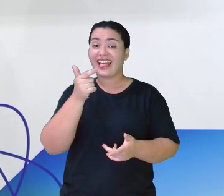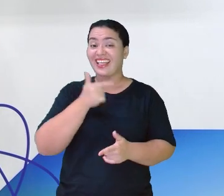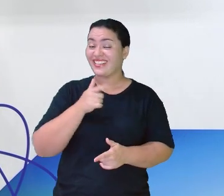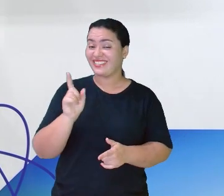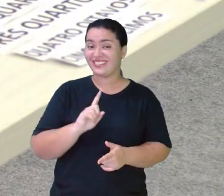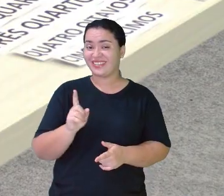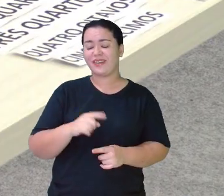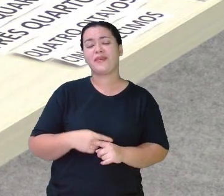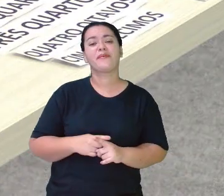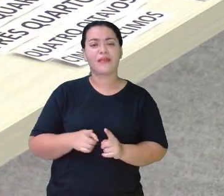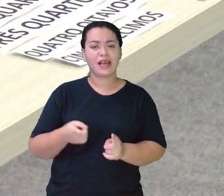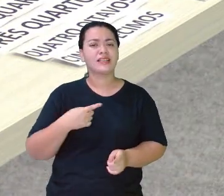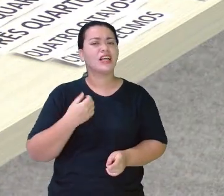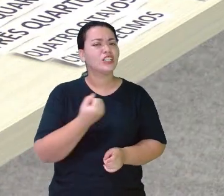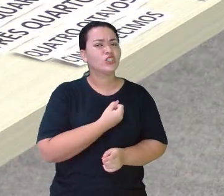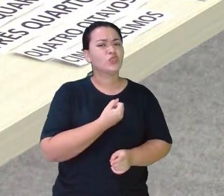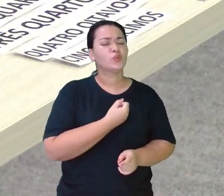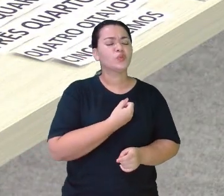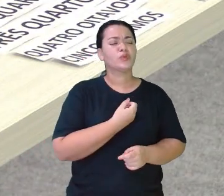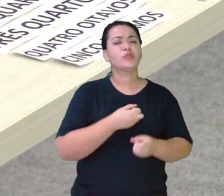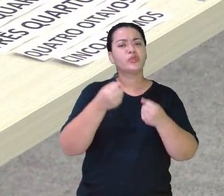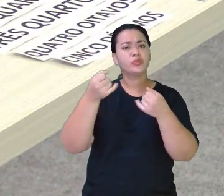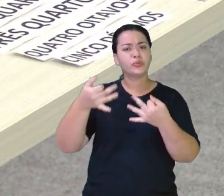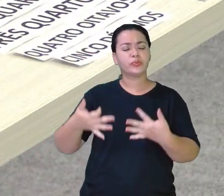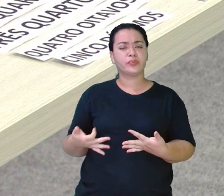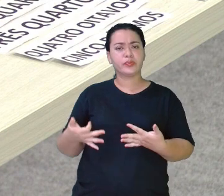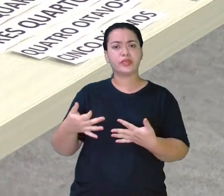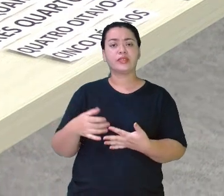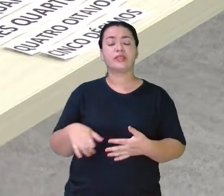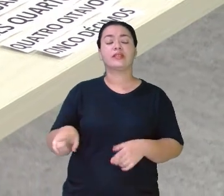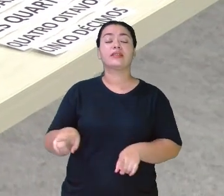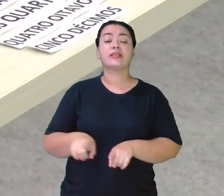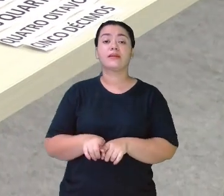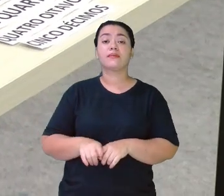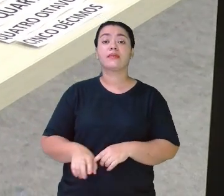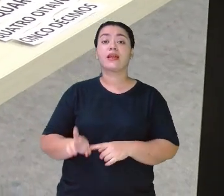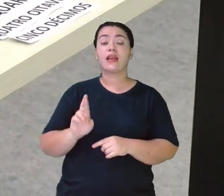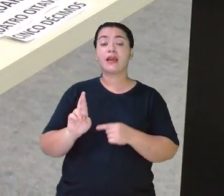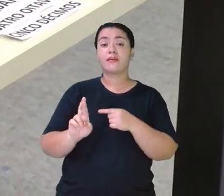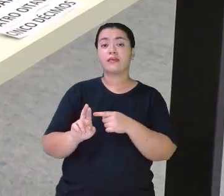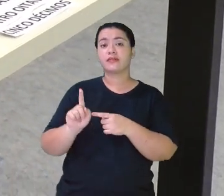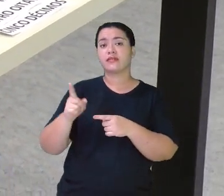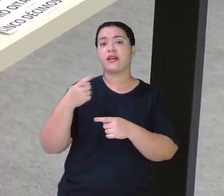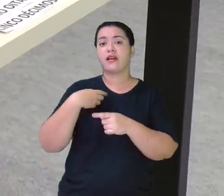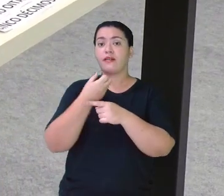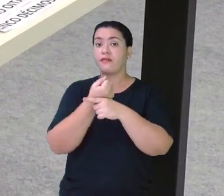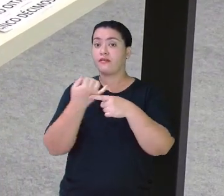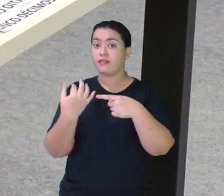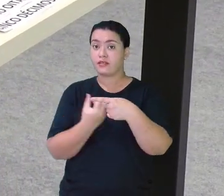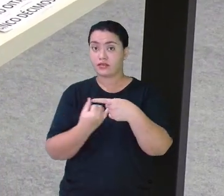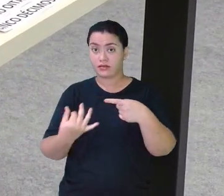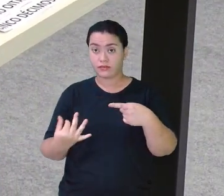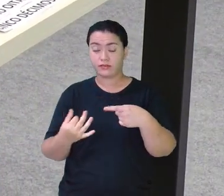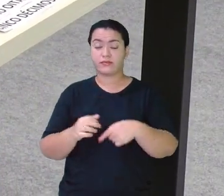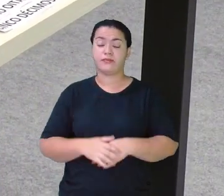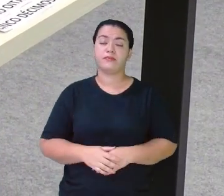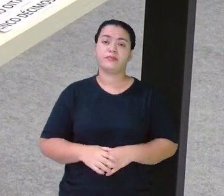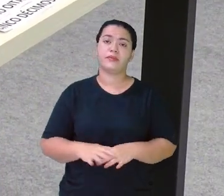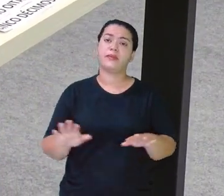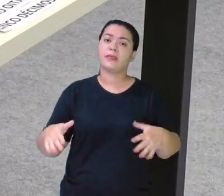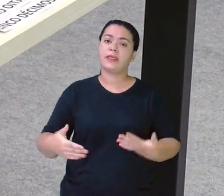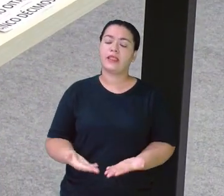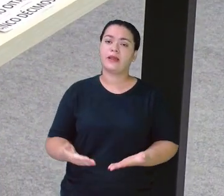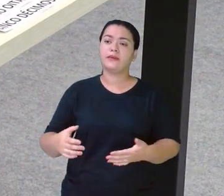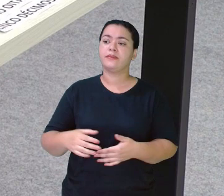é aqui de números que vão indicar, que vão representar as frações. Por exemplo,